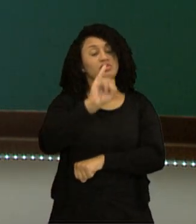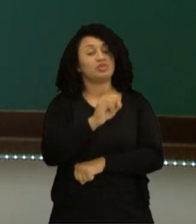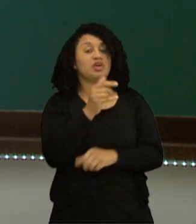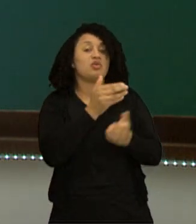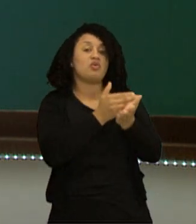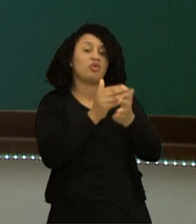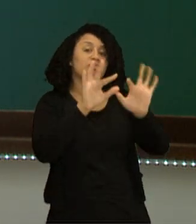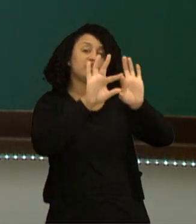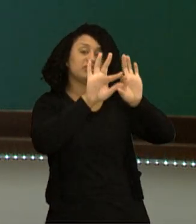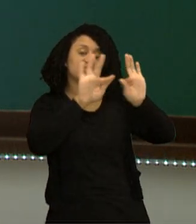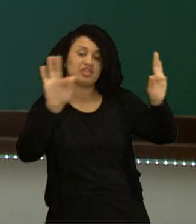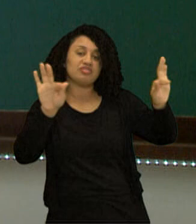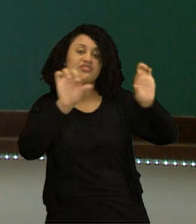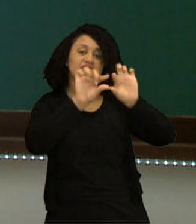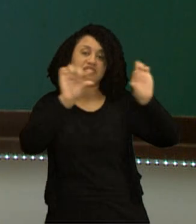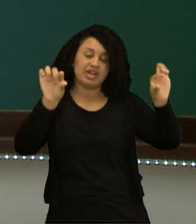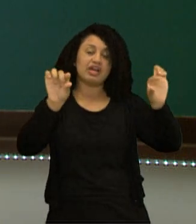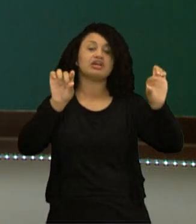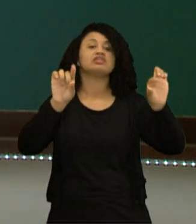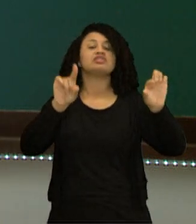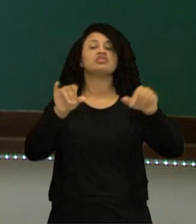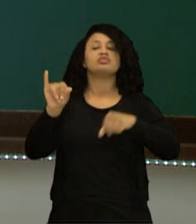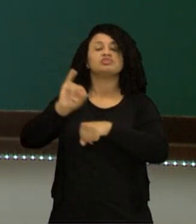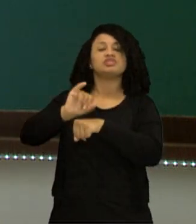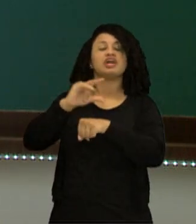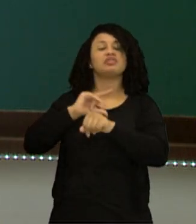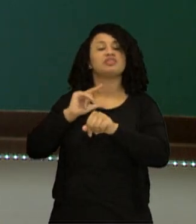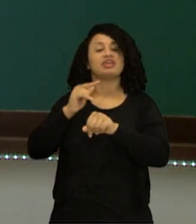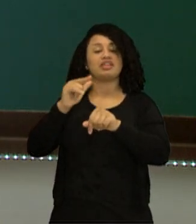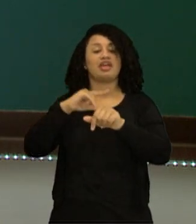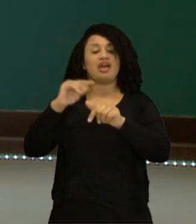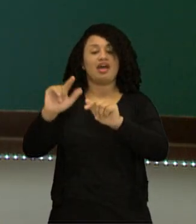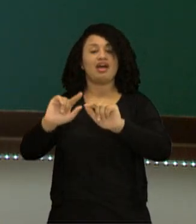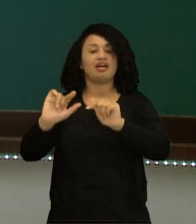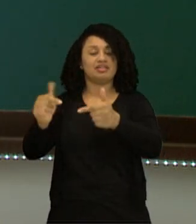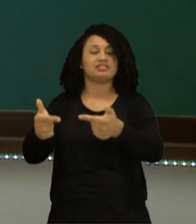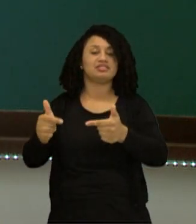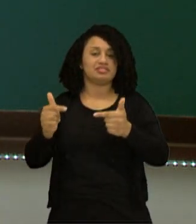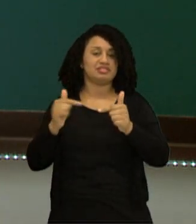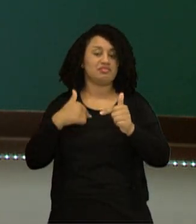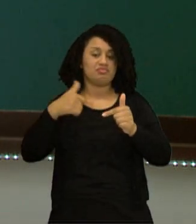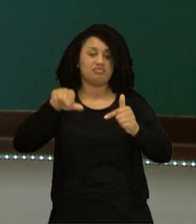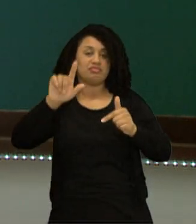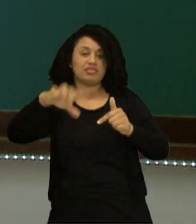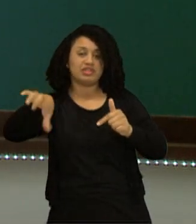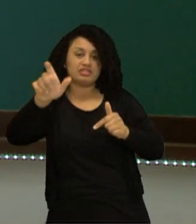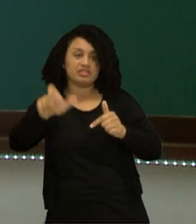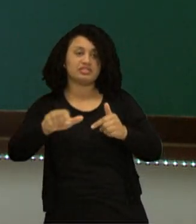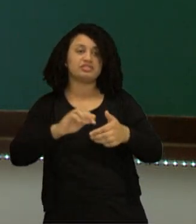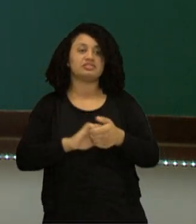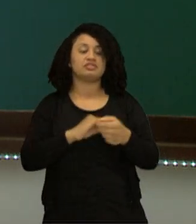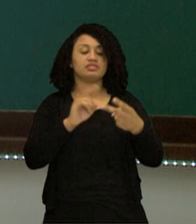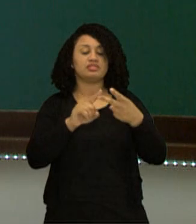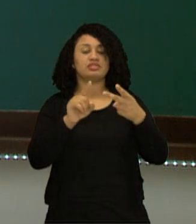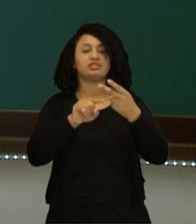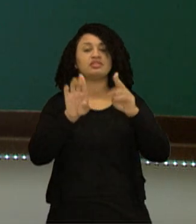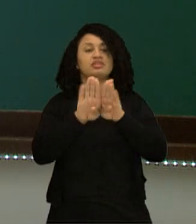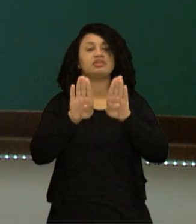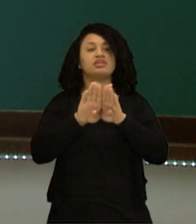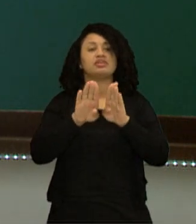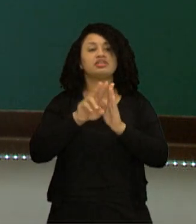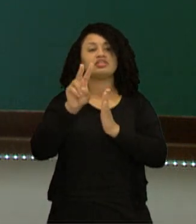início da frase, o objeto é o que recebe a ação, sempre no meio e no final. Discutimos um pouquinho sobre o